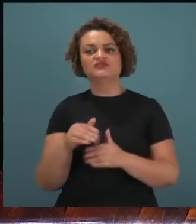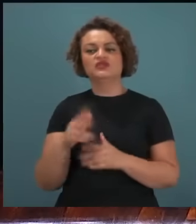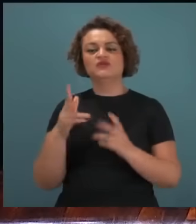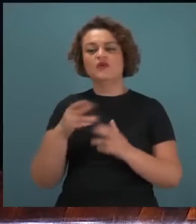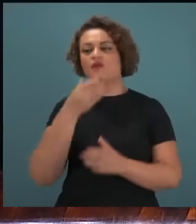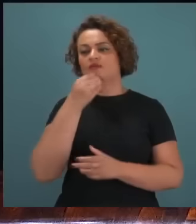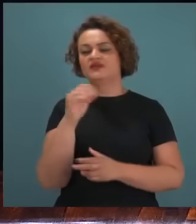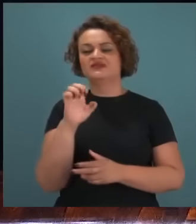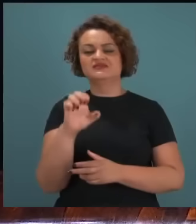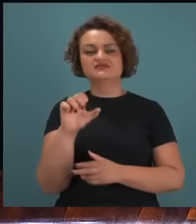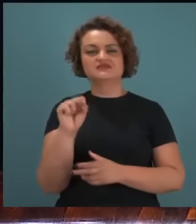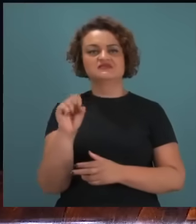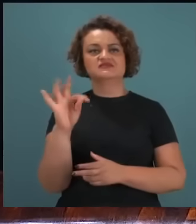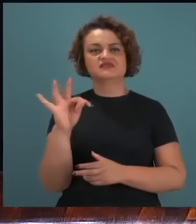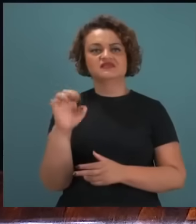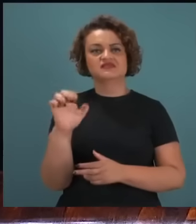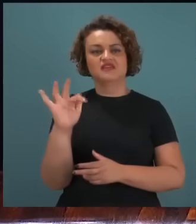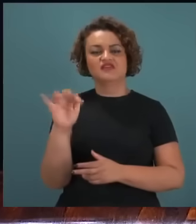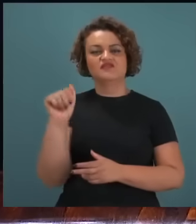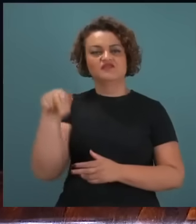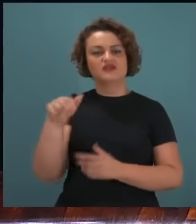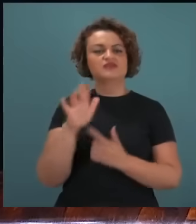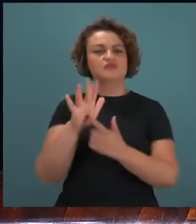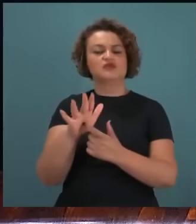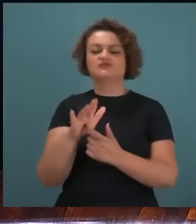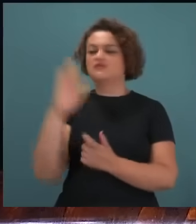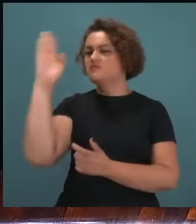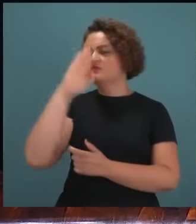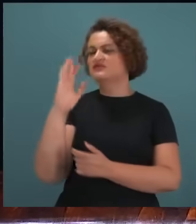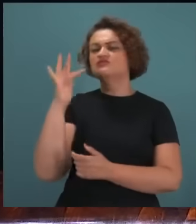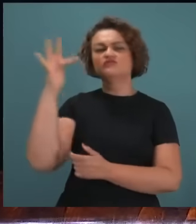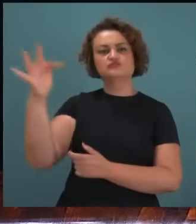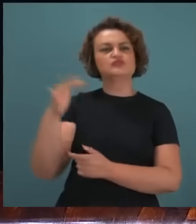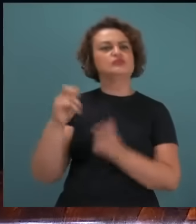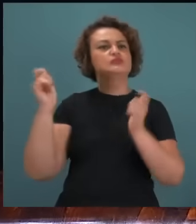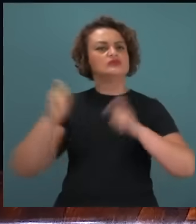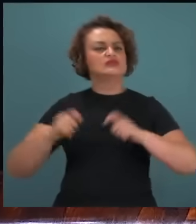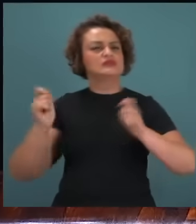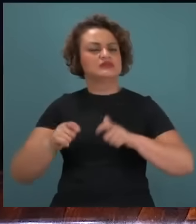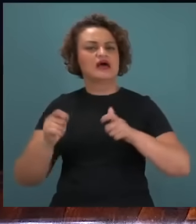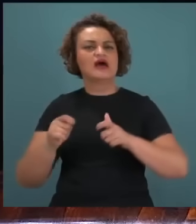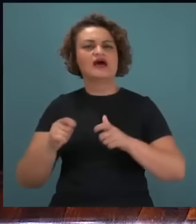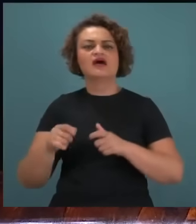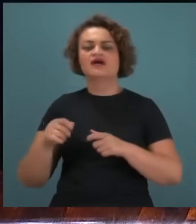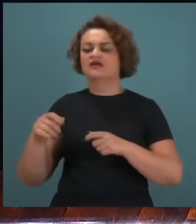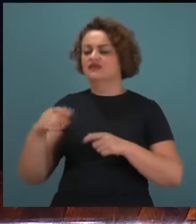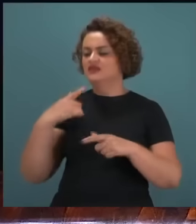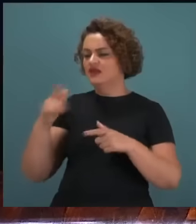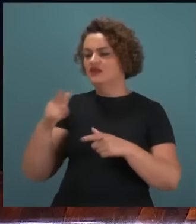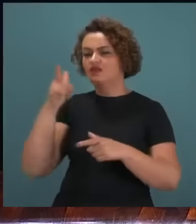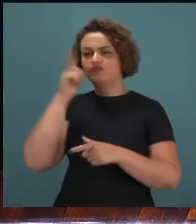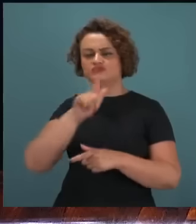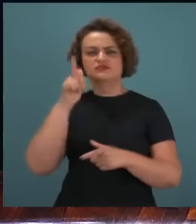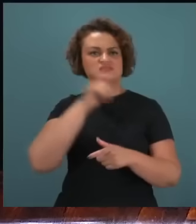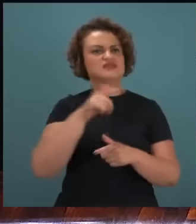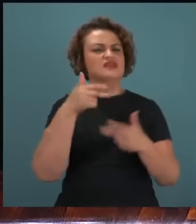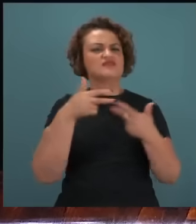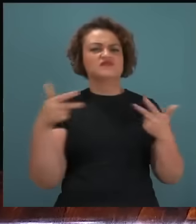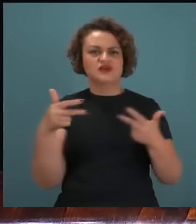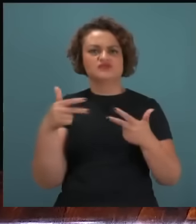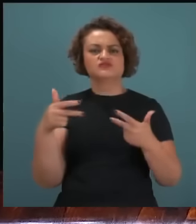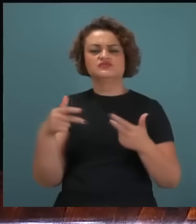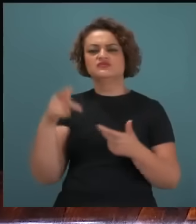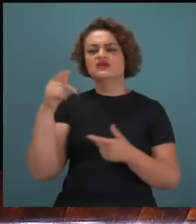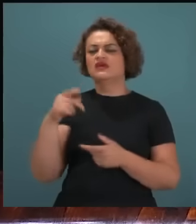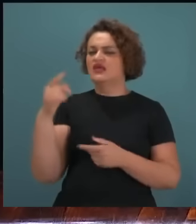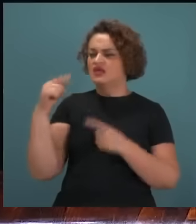que disse: Brasil, país do futuro. Um país que privilegia poucos e penaliza muitos não é um país